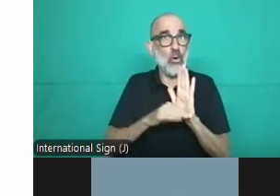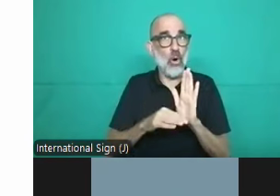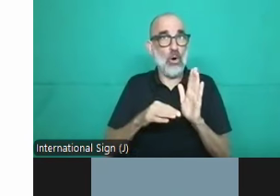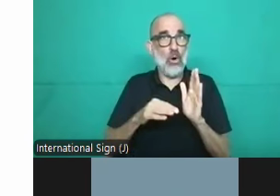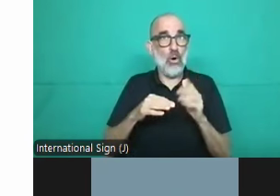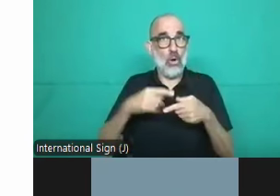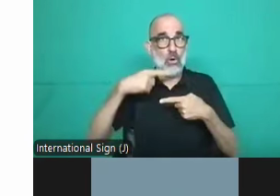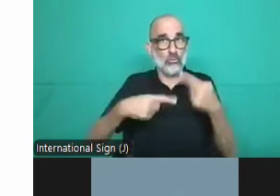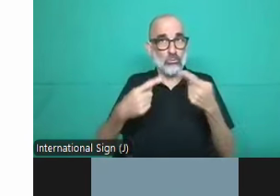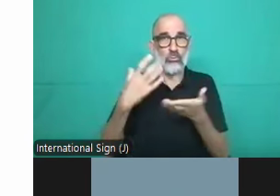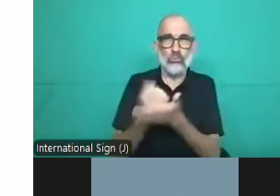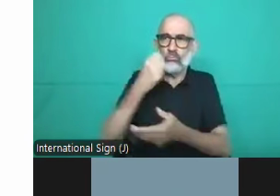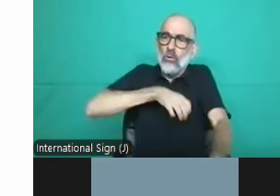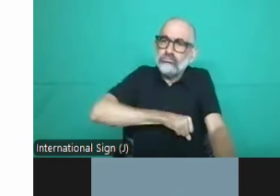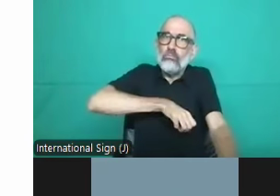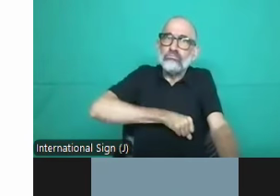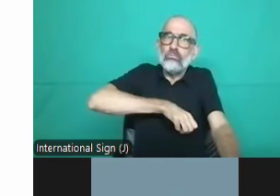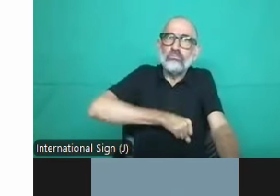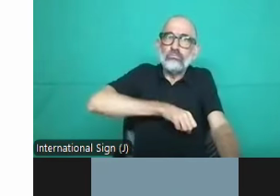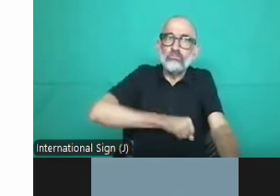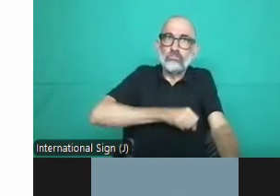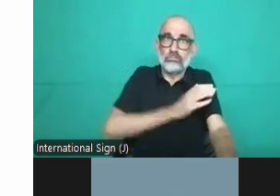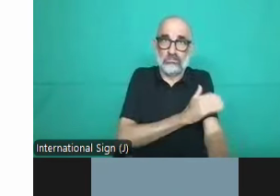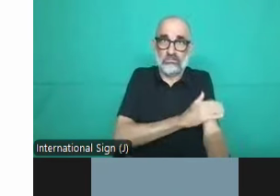conhecimento de coleta de pressão arterial.